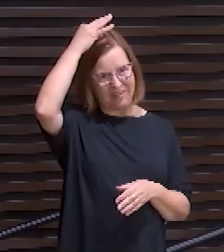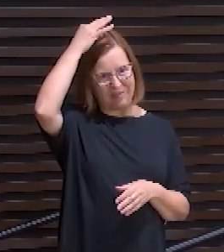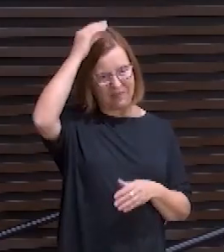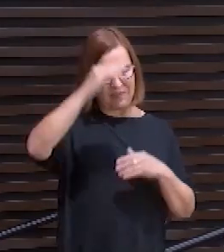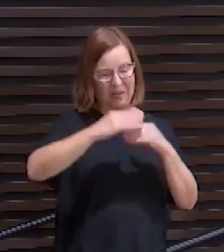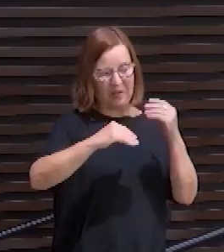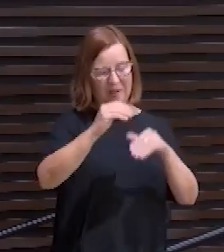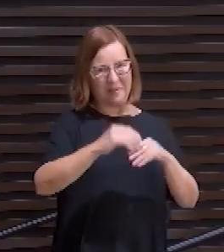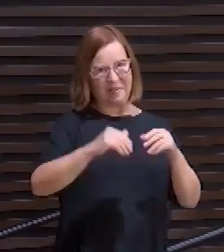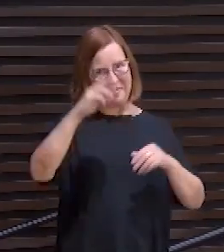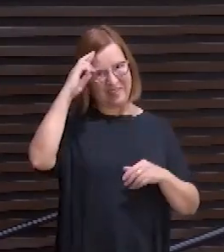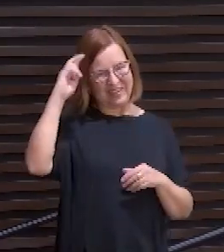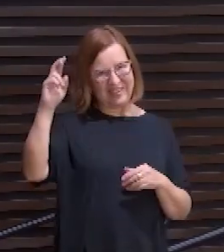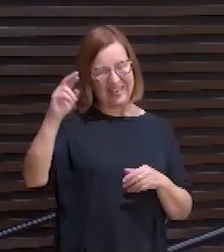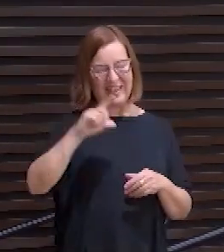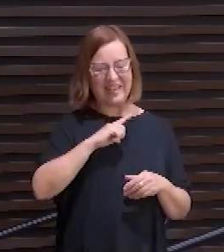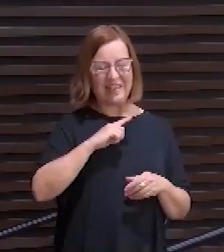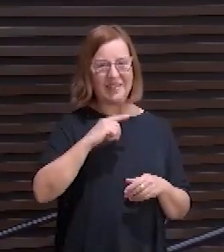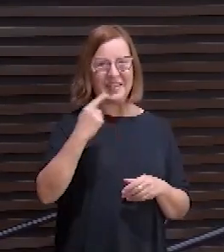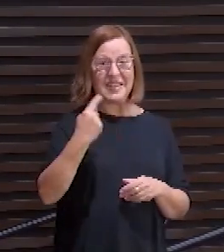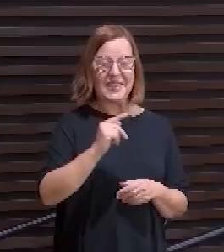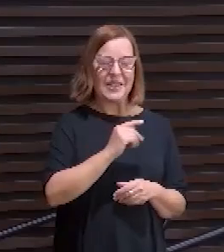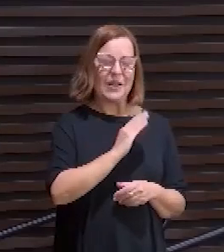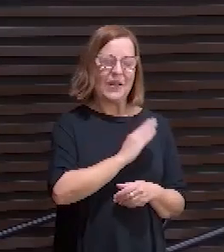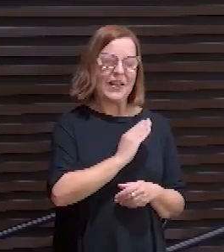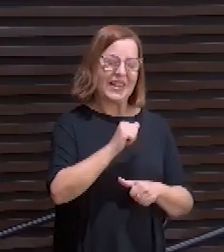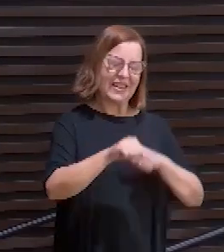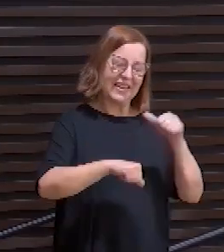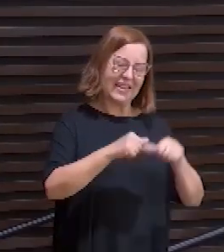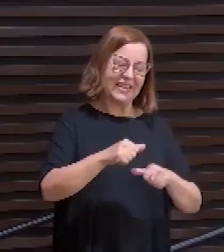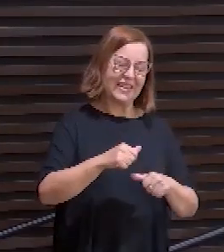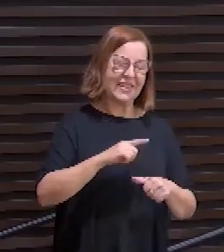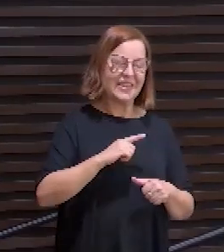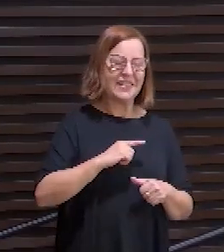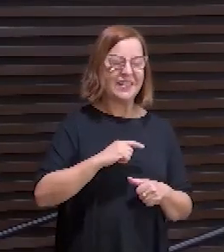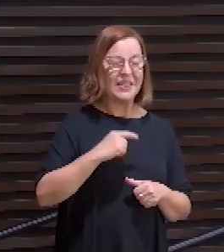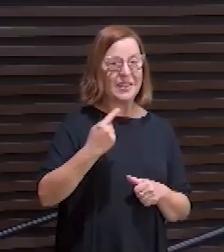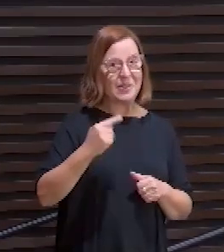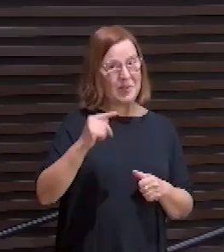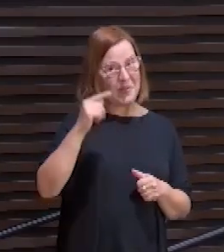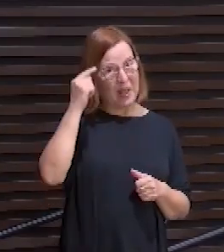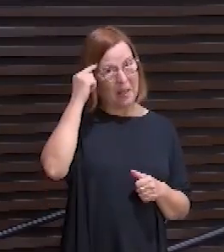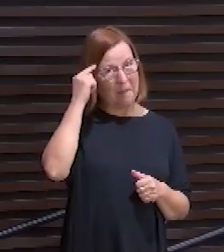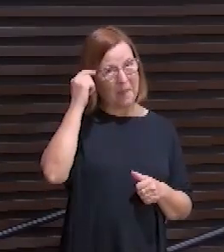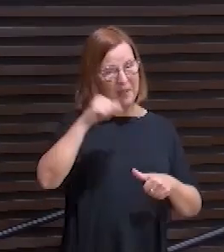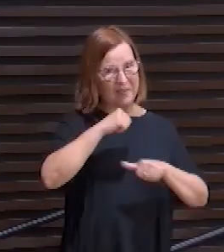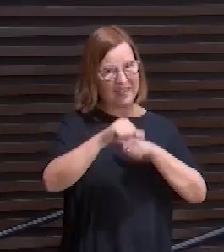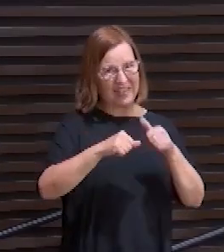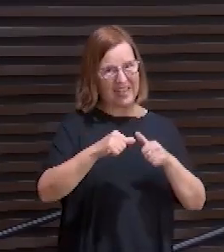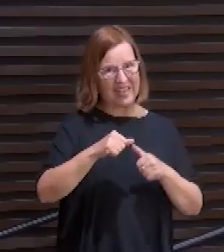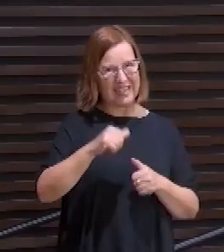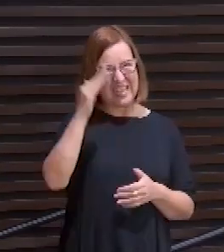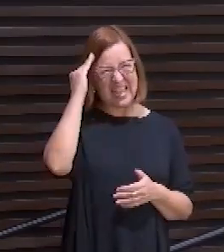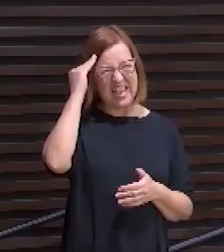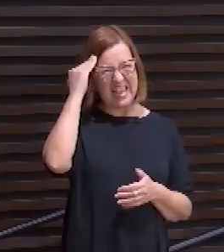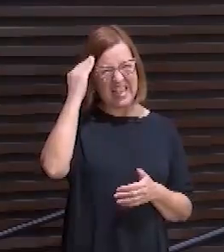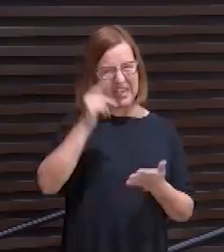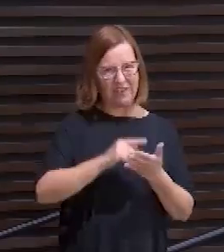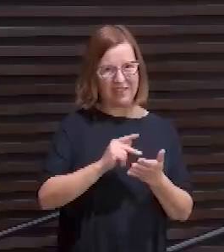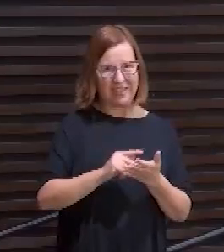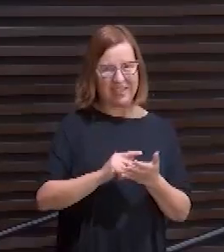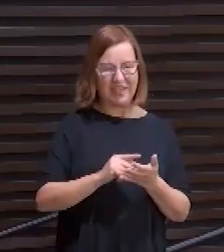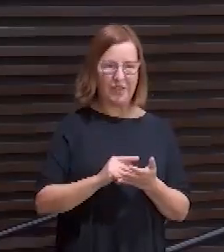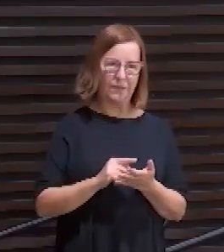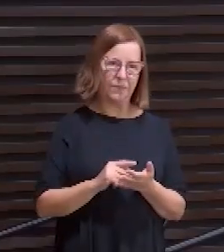teve o seu coração trocado, teve a sua mente mudada e ele discerne a verdade, este homem, pelo poder de